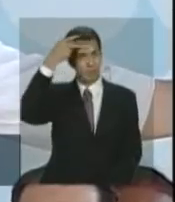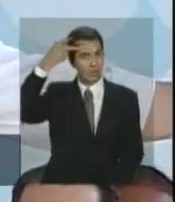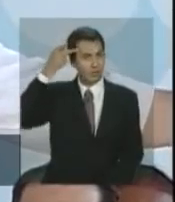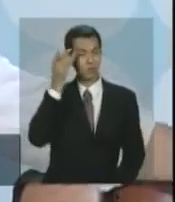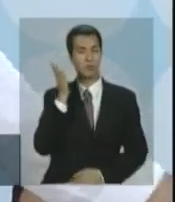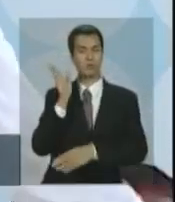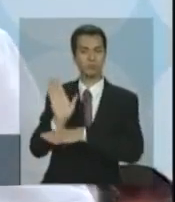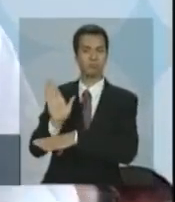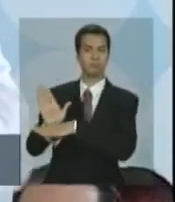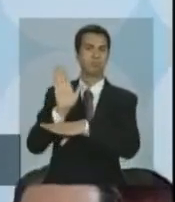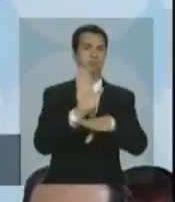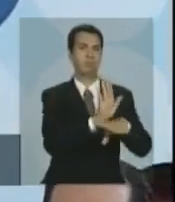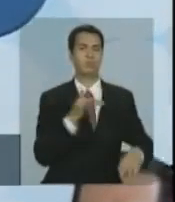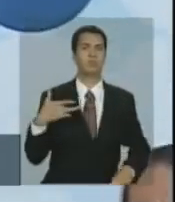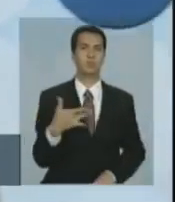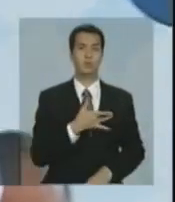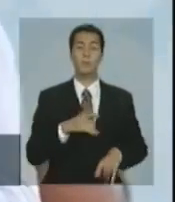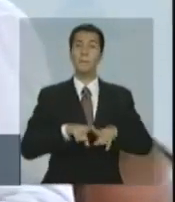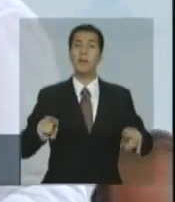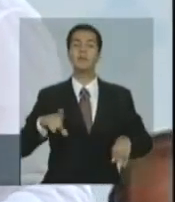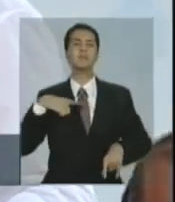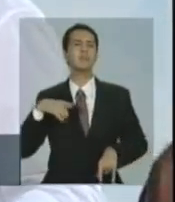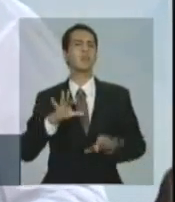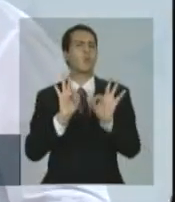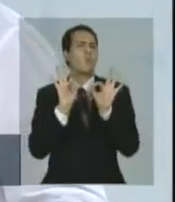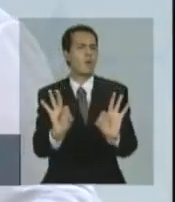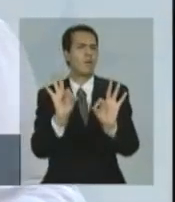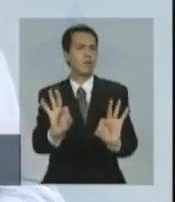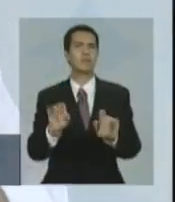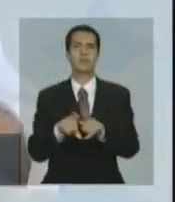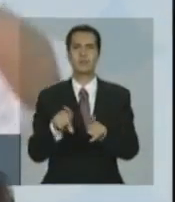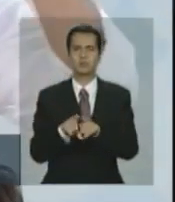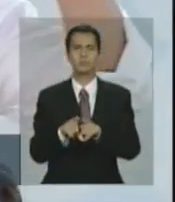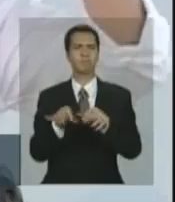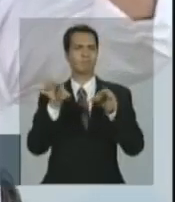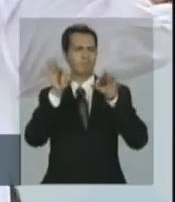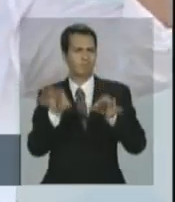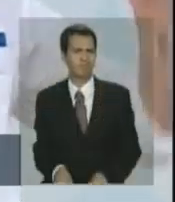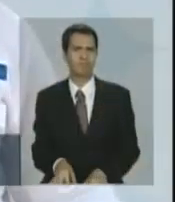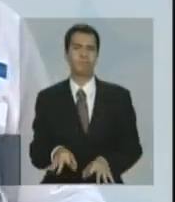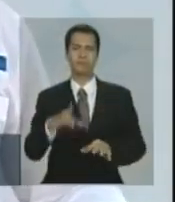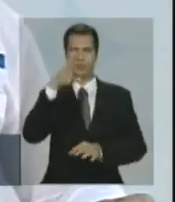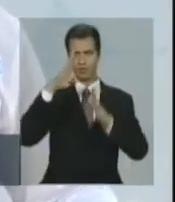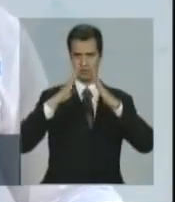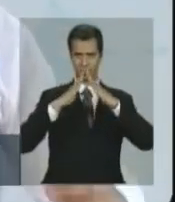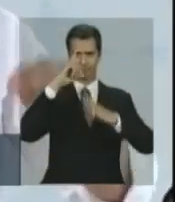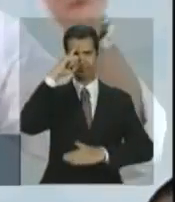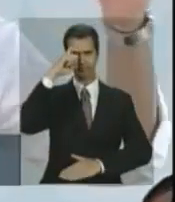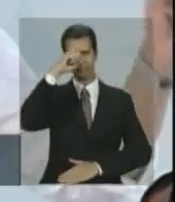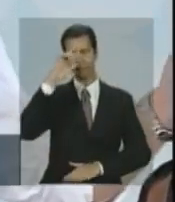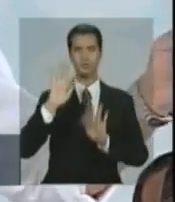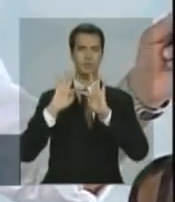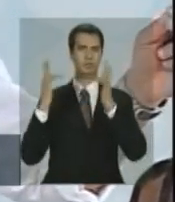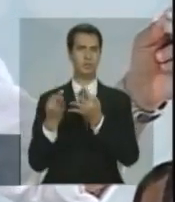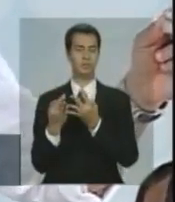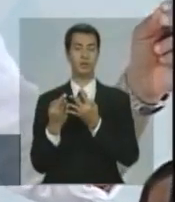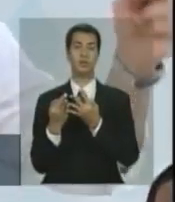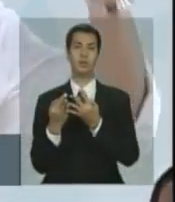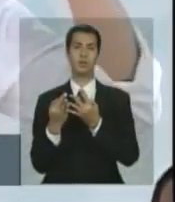atendimento, uma qualidade na clínica de família, que pode existir igual, mas melhor não